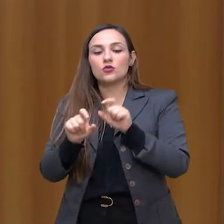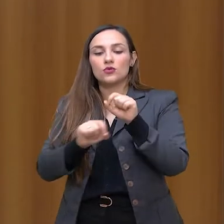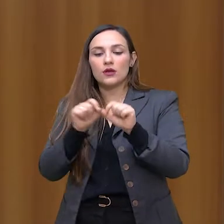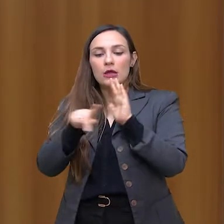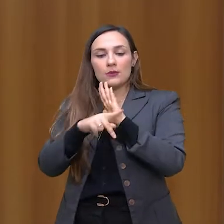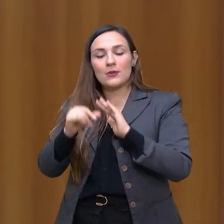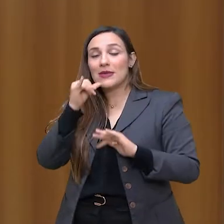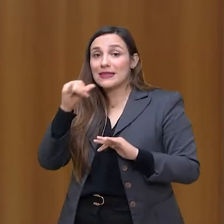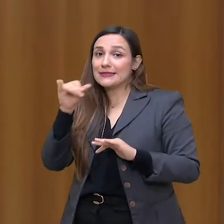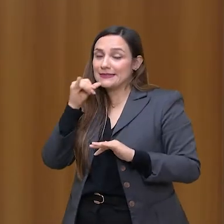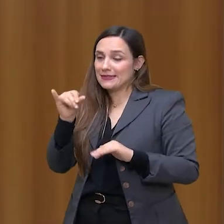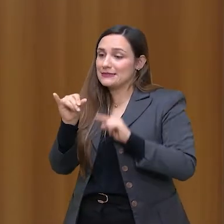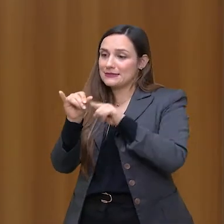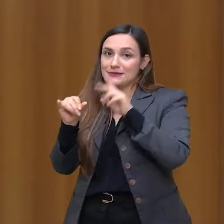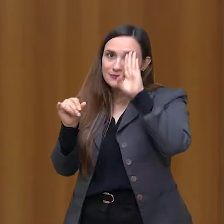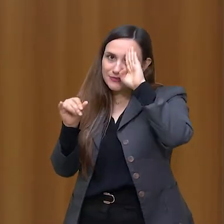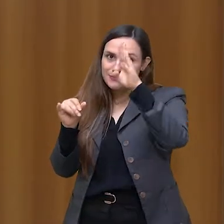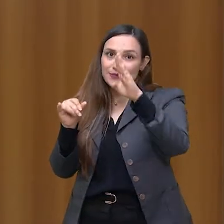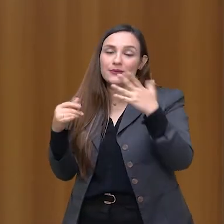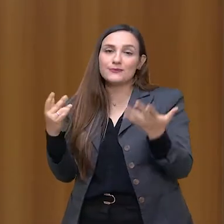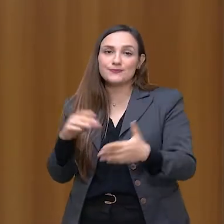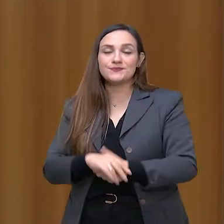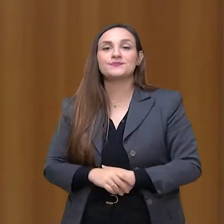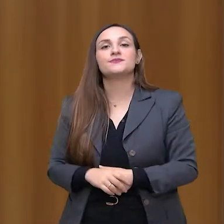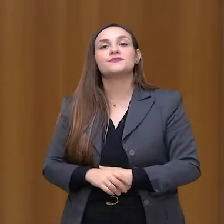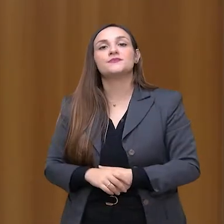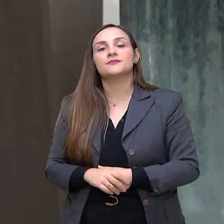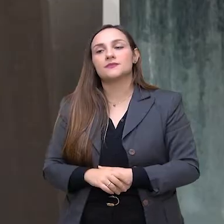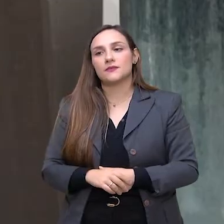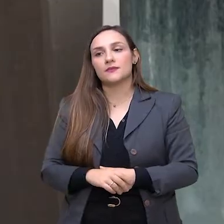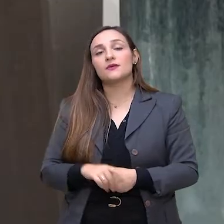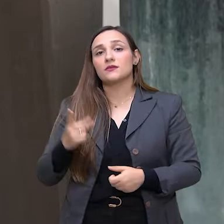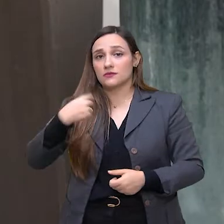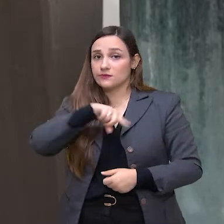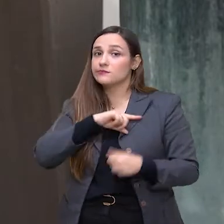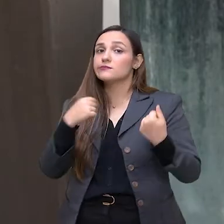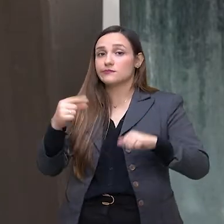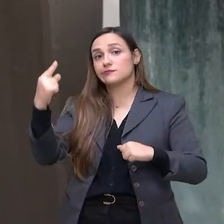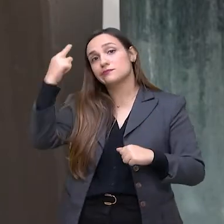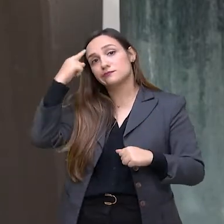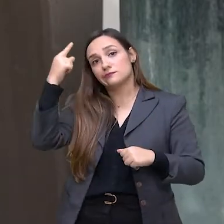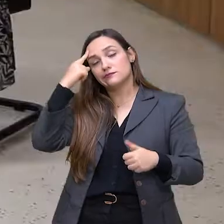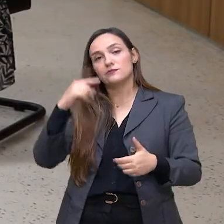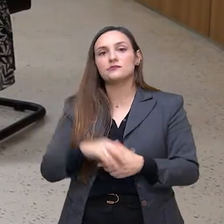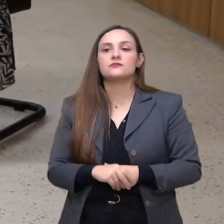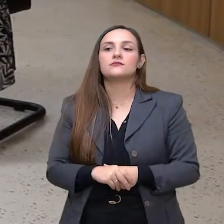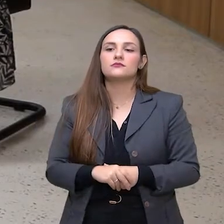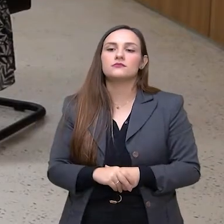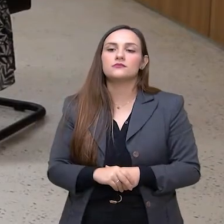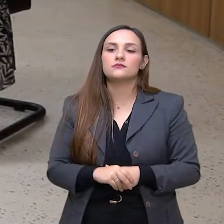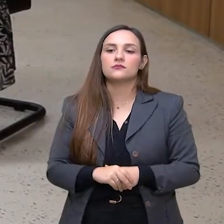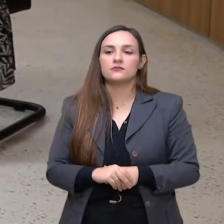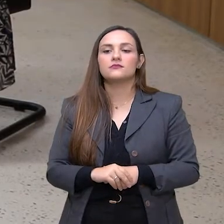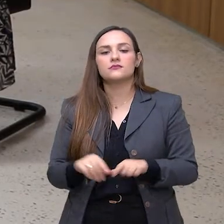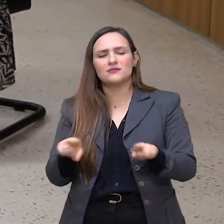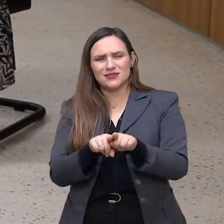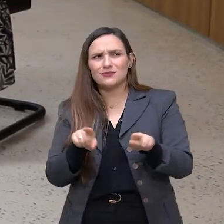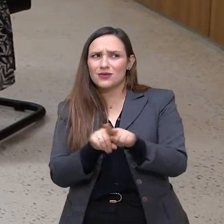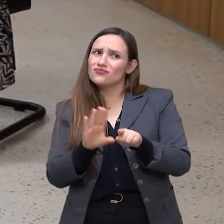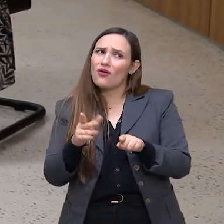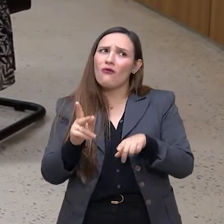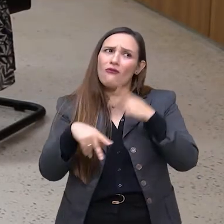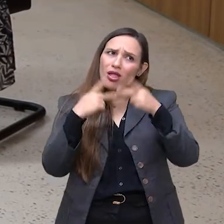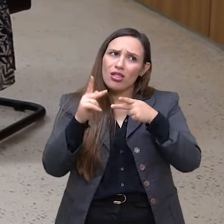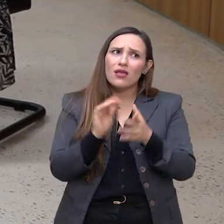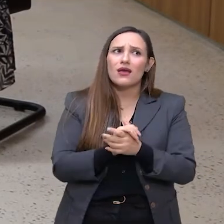nós já falamos, que eu acho que hoje é a principal de se pensar. E eu acho que os outros nós já